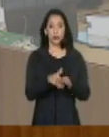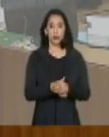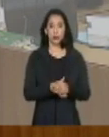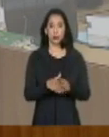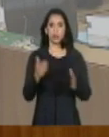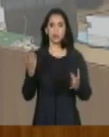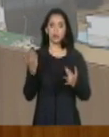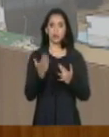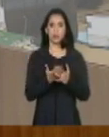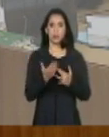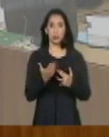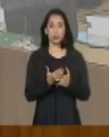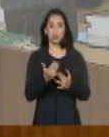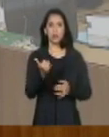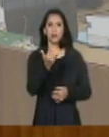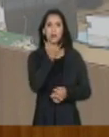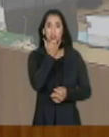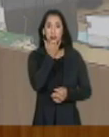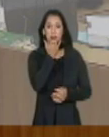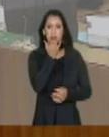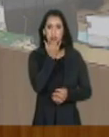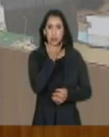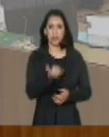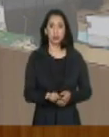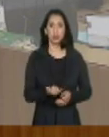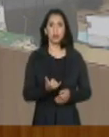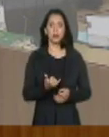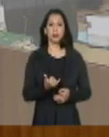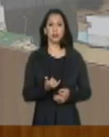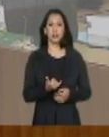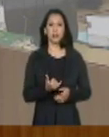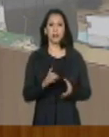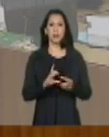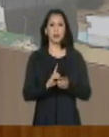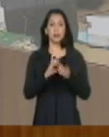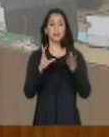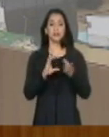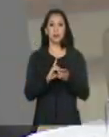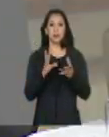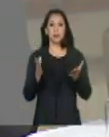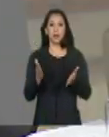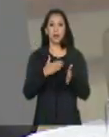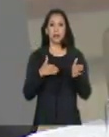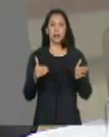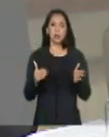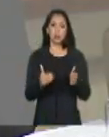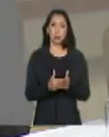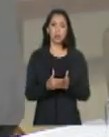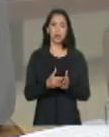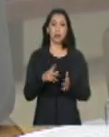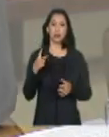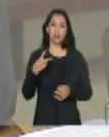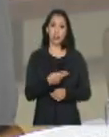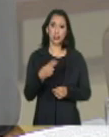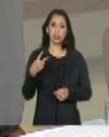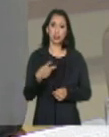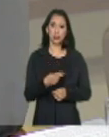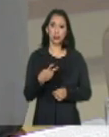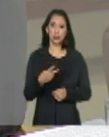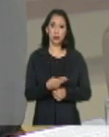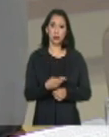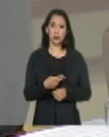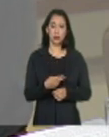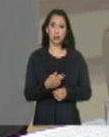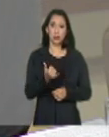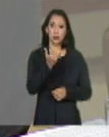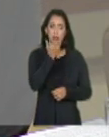E Vossa Excelência, como um grande democrata, está permitido a todo momento que haja uma interrupção. Então, eu queria pedir